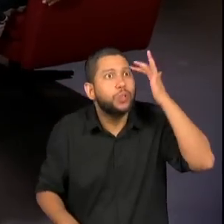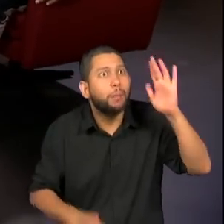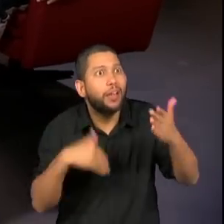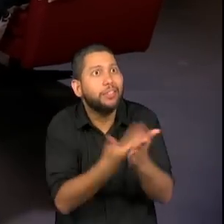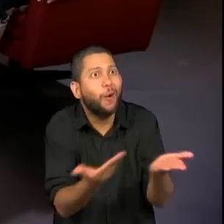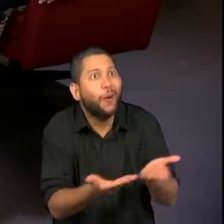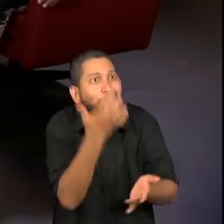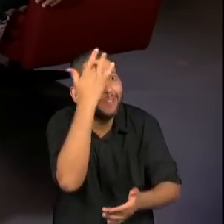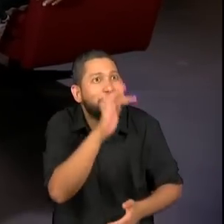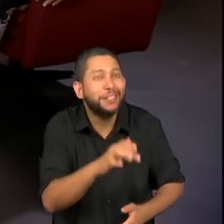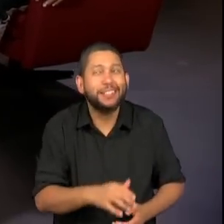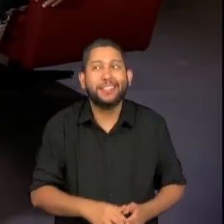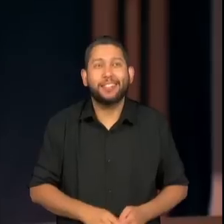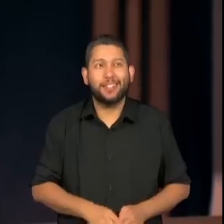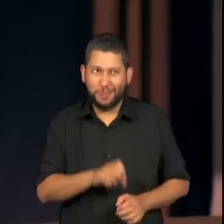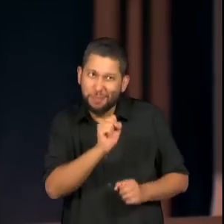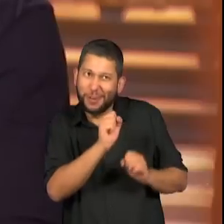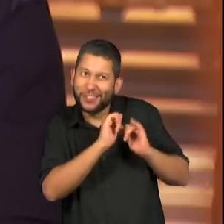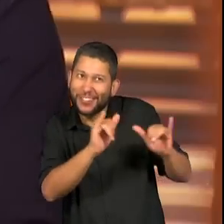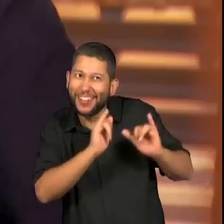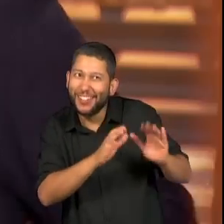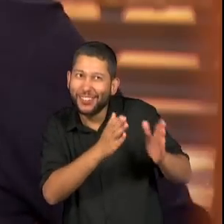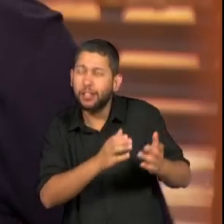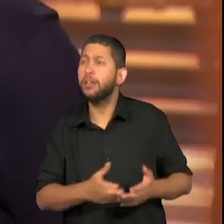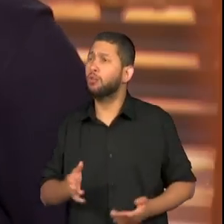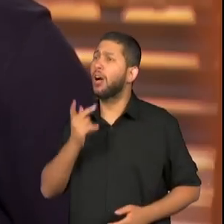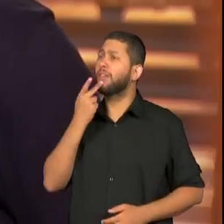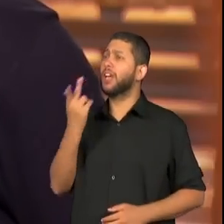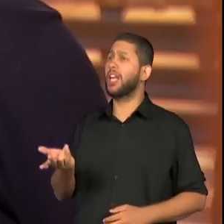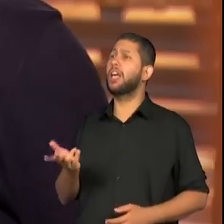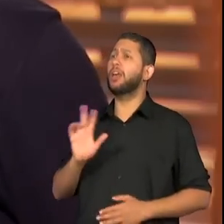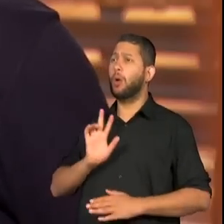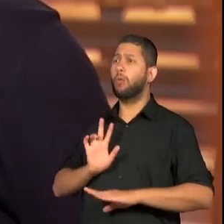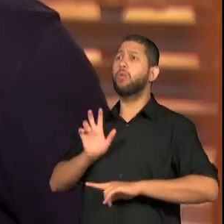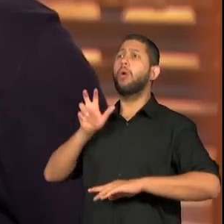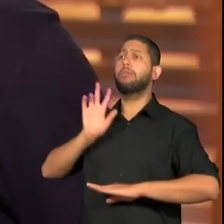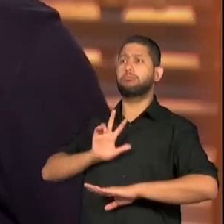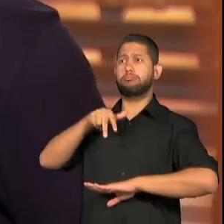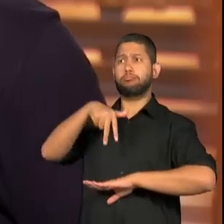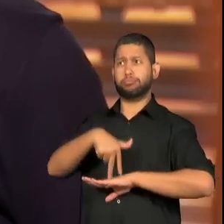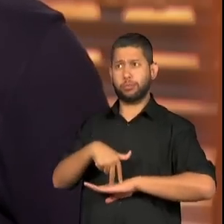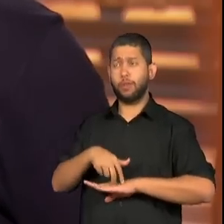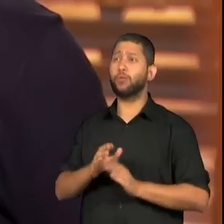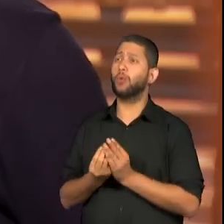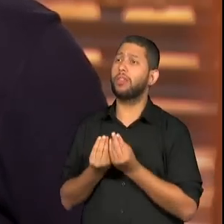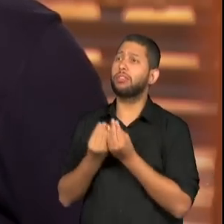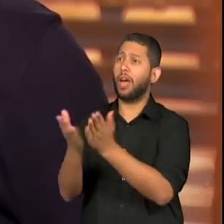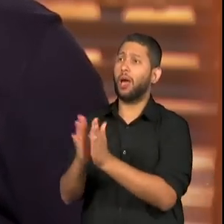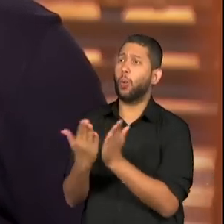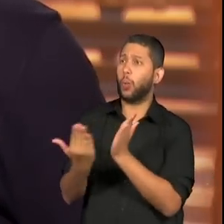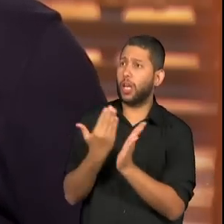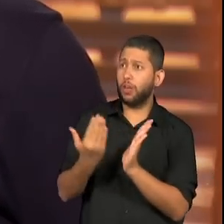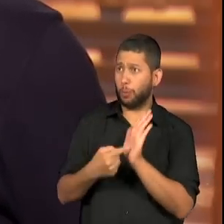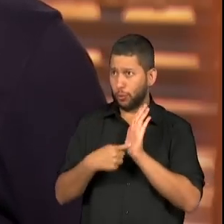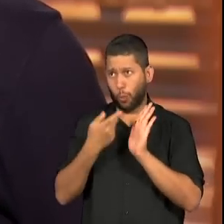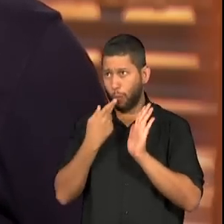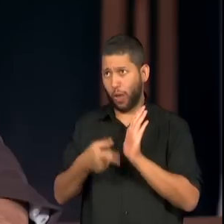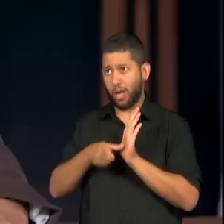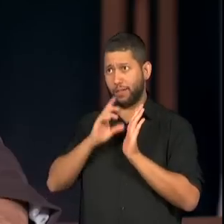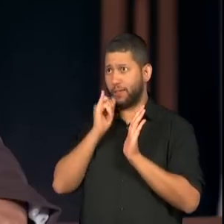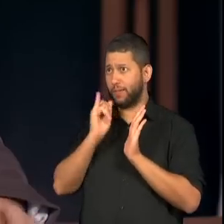Até hoje, cara. E a gente pode contar? Pode contar. Eu já falei para ela que vou dar um livro para ela, mas não contei para ela o que tem dentro.